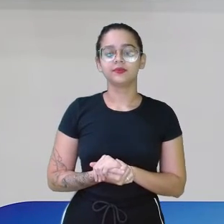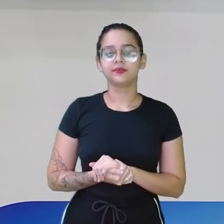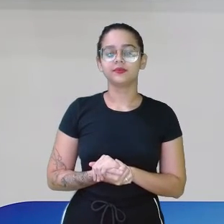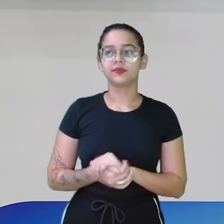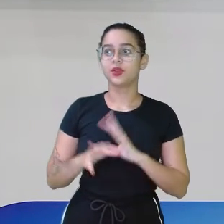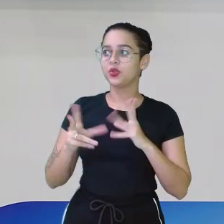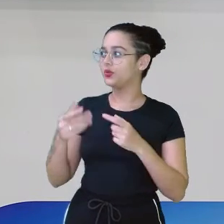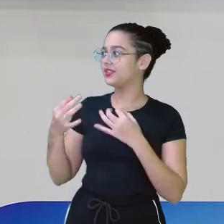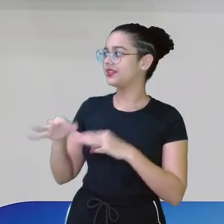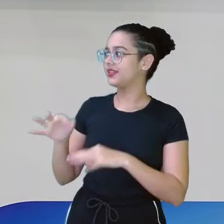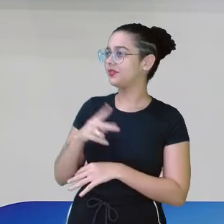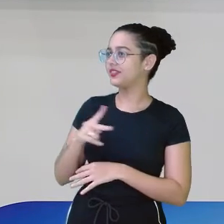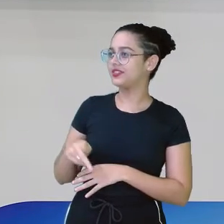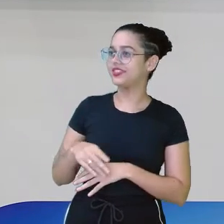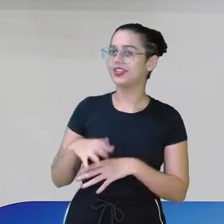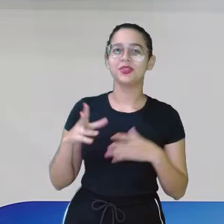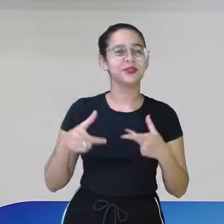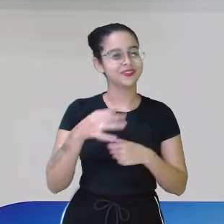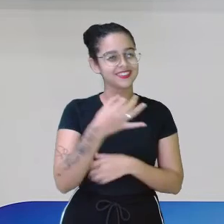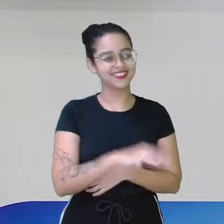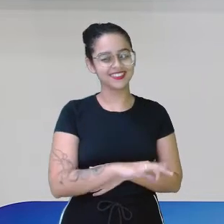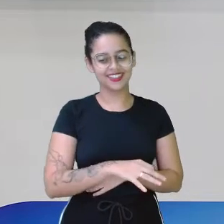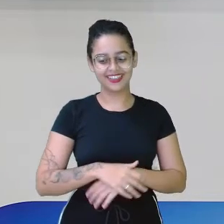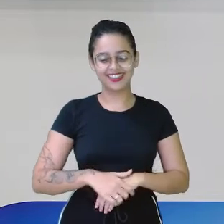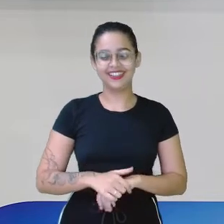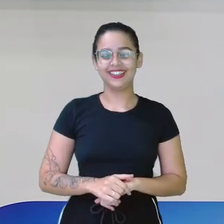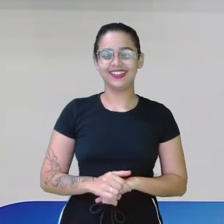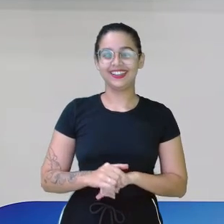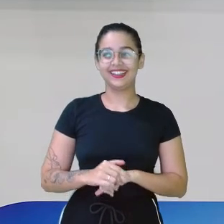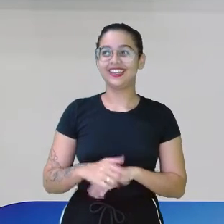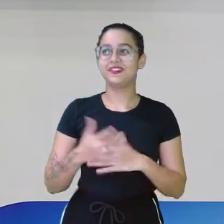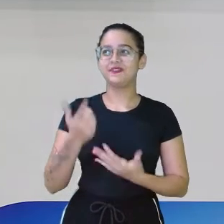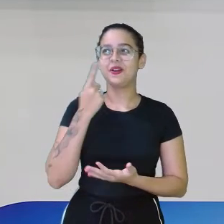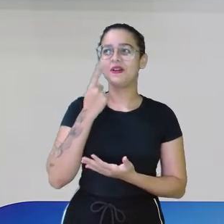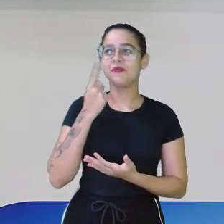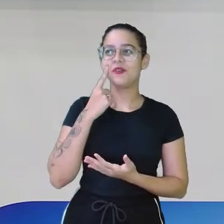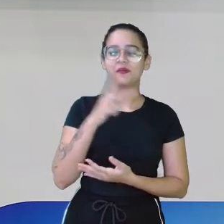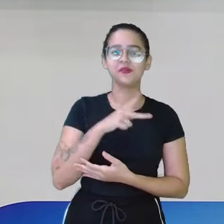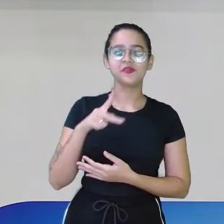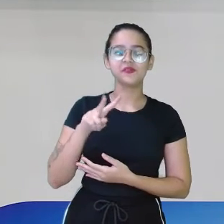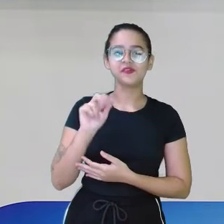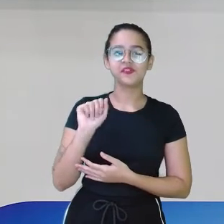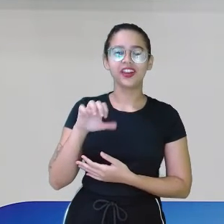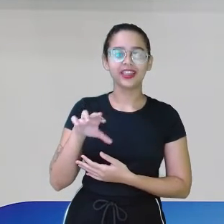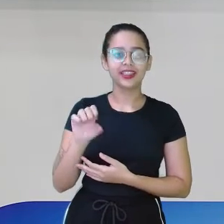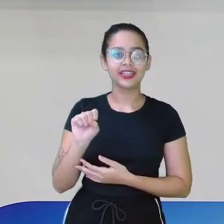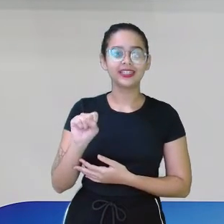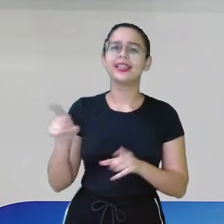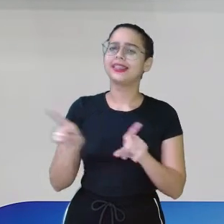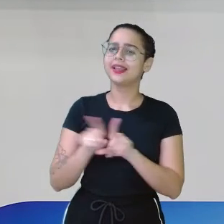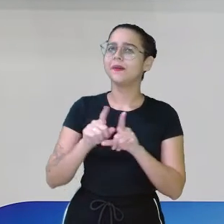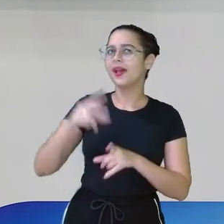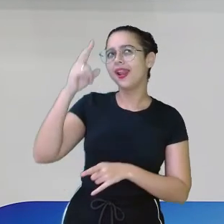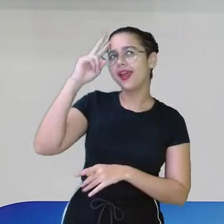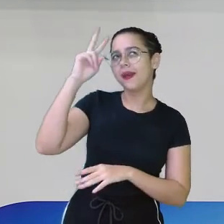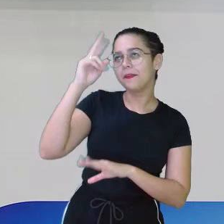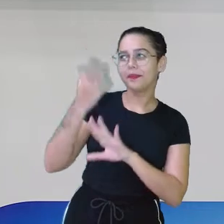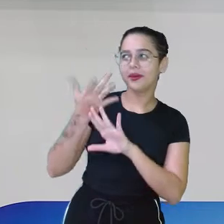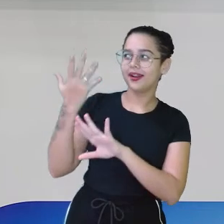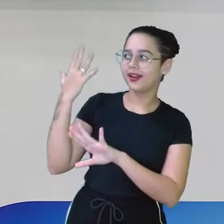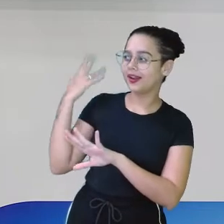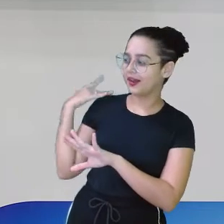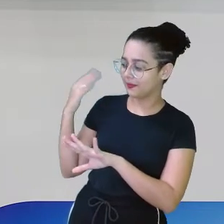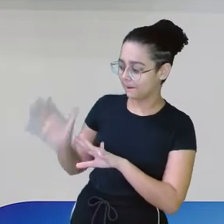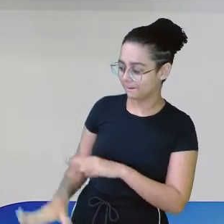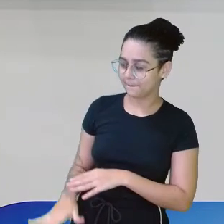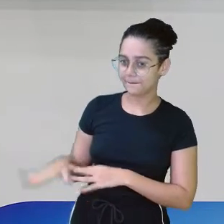Tudo certo, professora? Tudo certinho. Vamos ver, né? Que a professora Vanessa está aqui também relembrando a época dela de